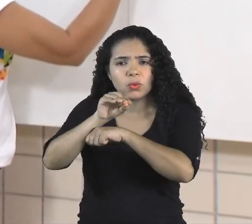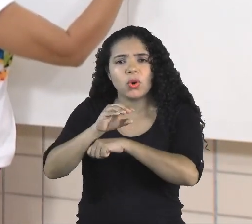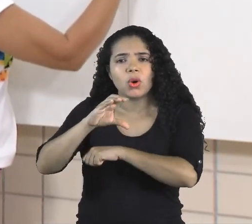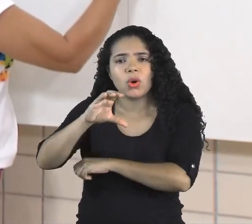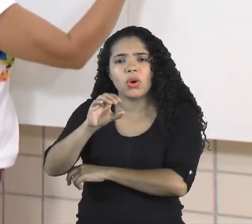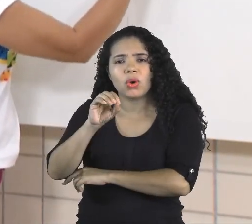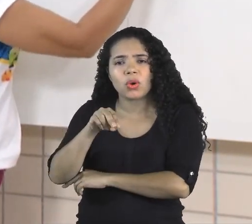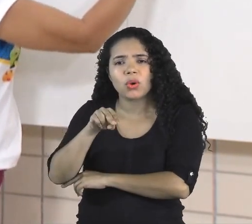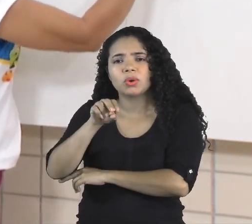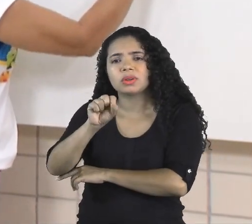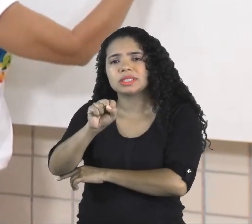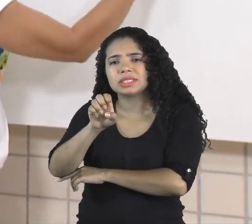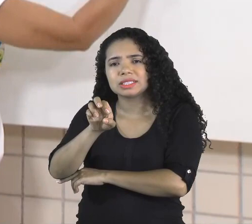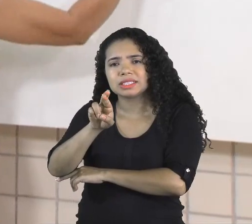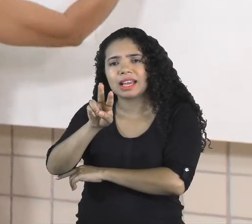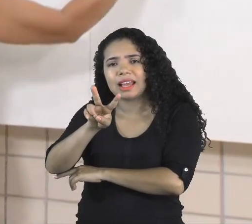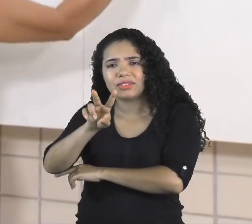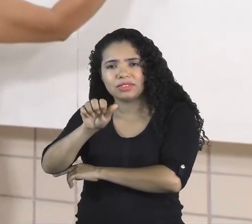bem,